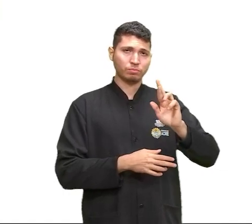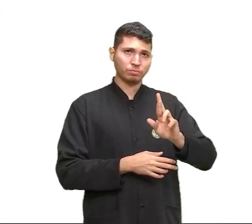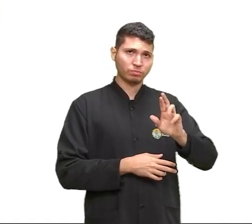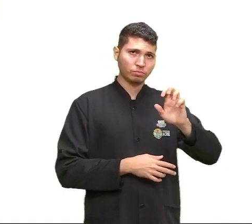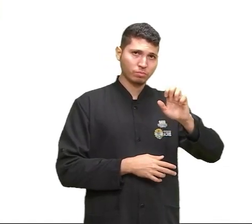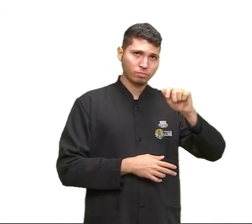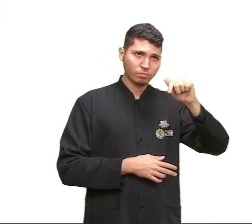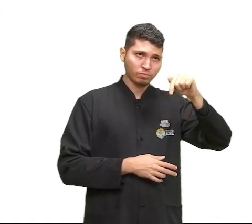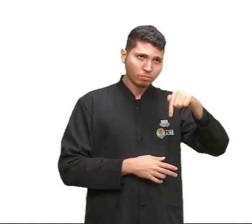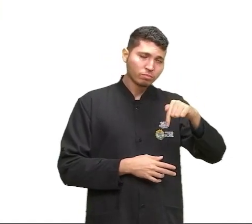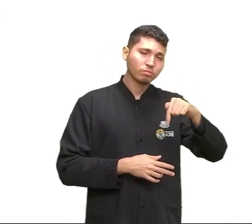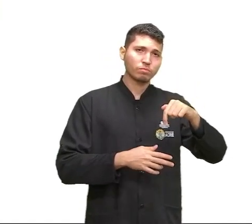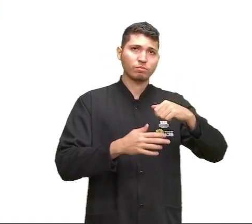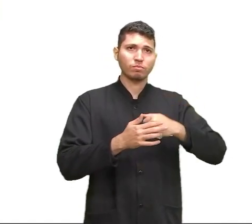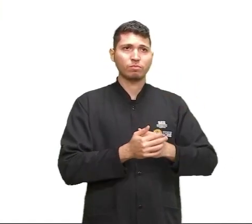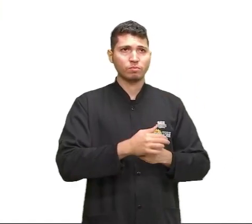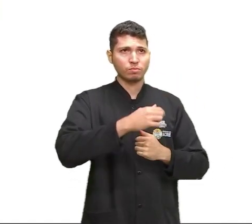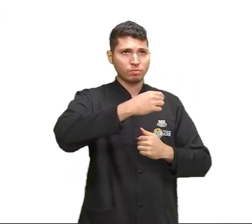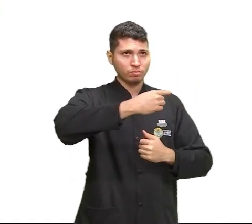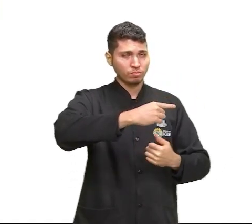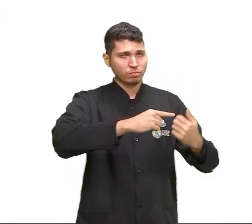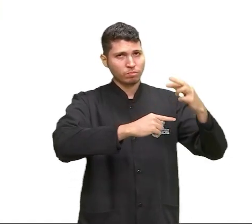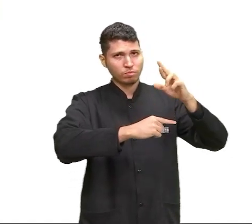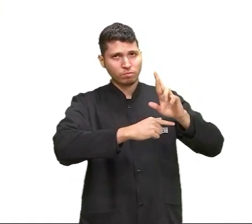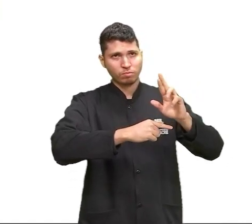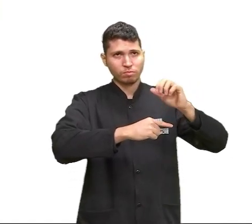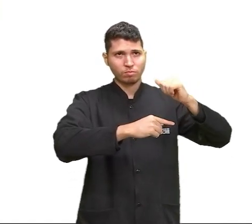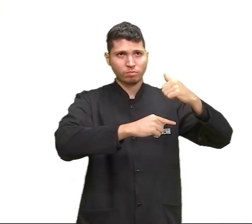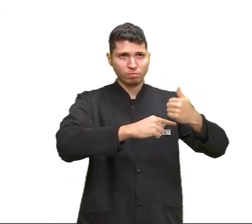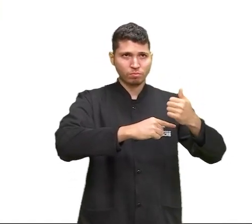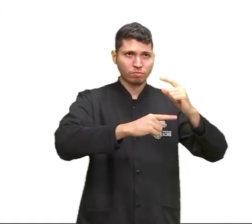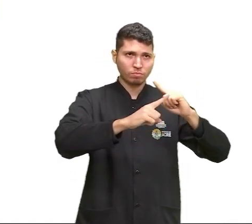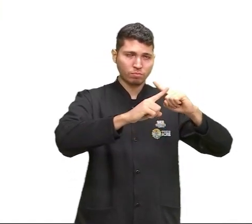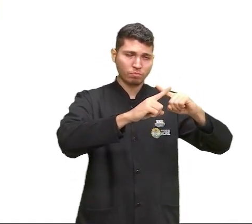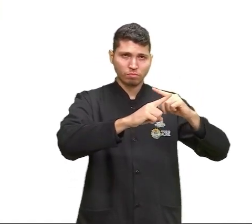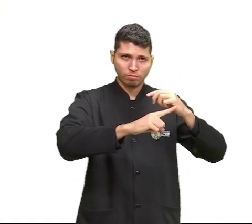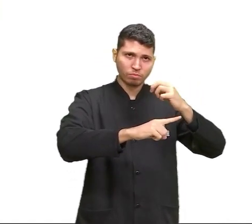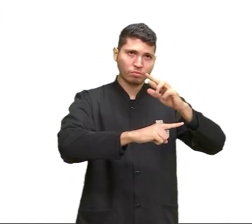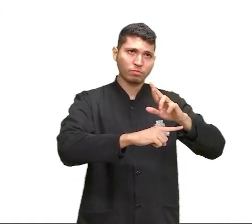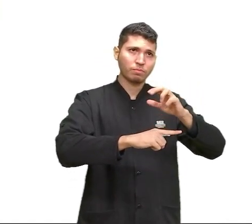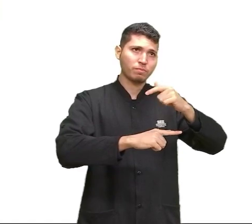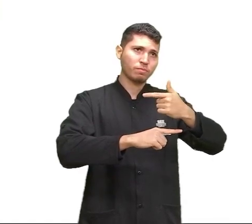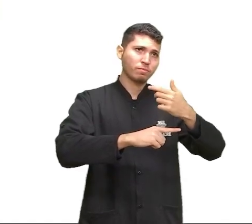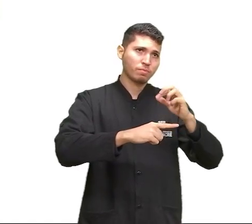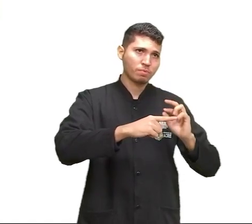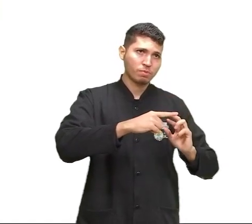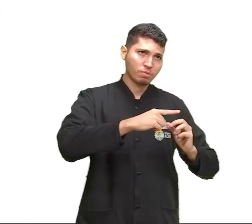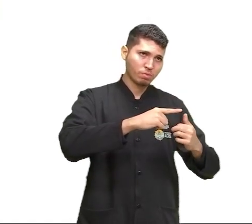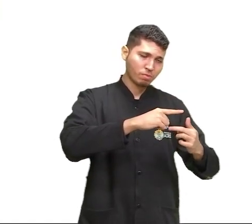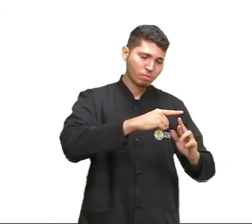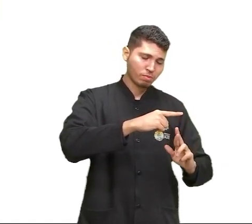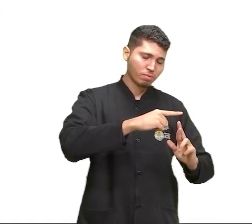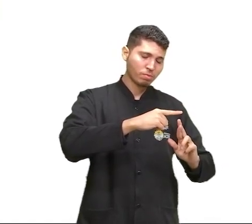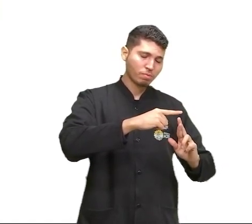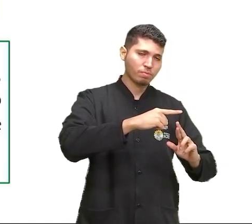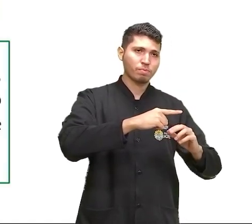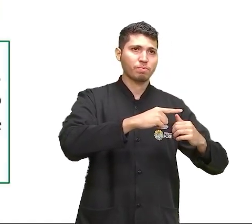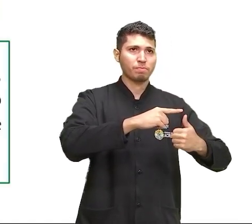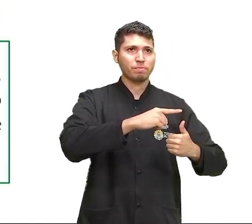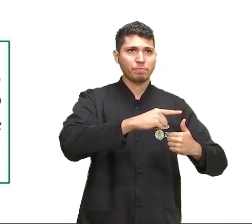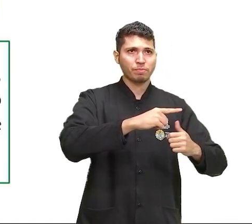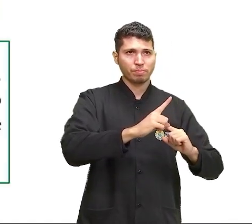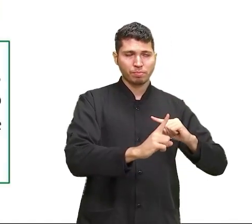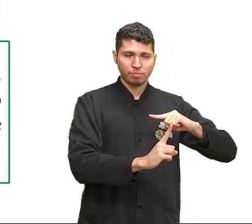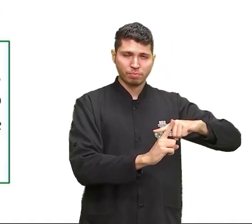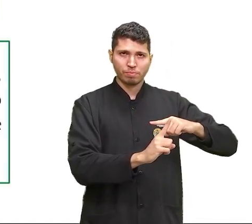resistência de 1 vezes a resistência do 2, dividido pela resistência do 1 mais a resistência do 2. Show! Mas, professor, e se